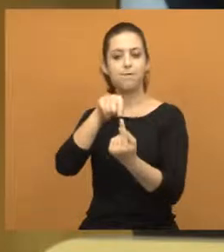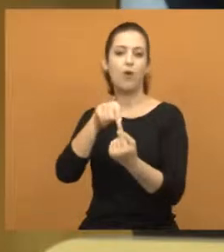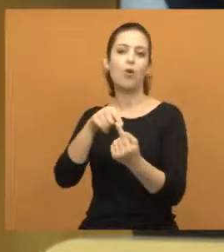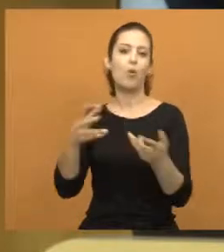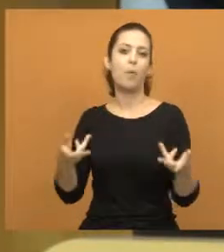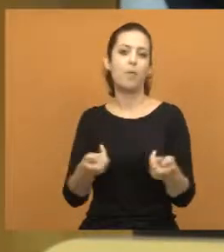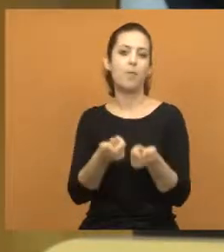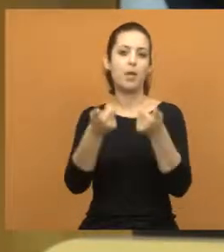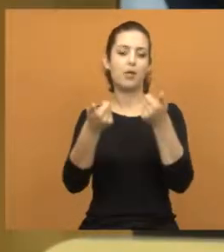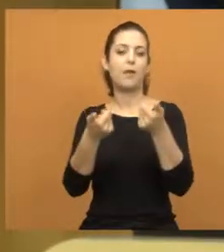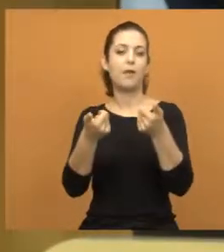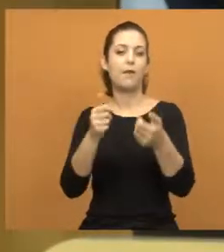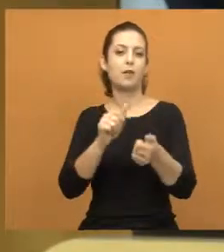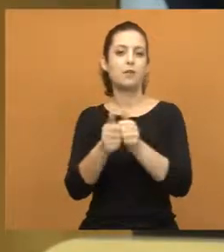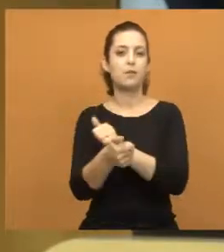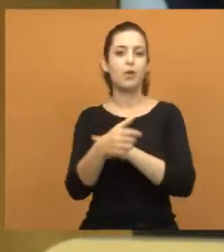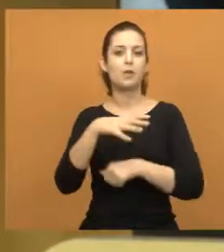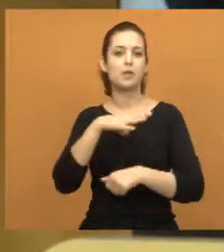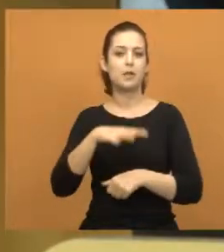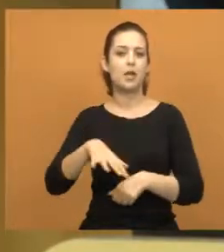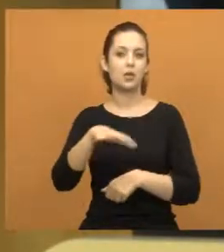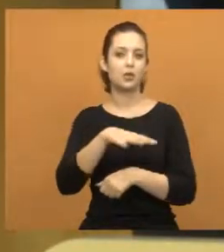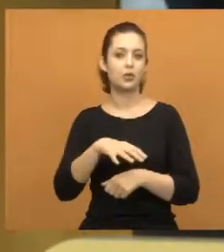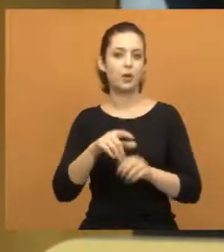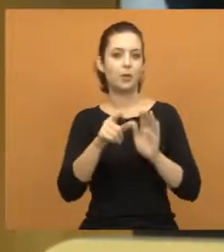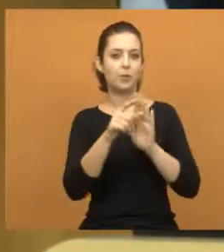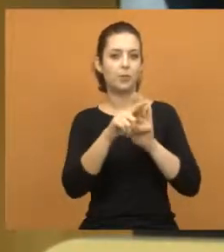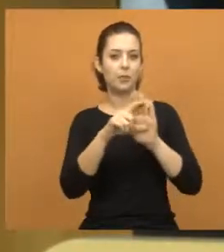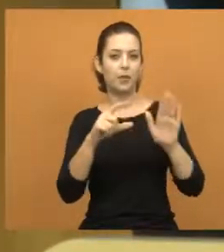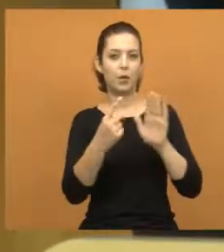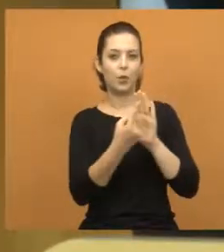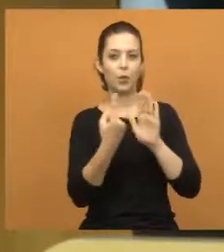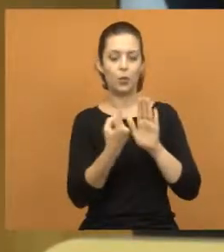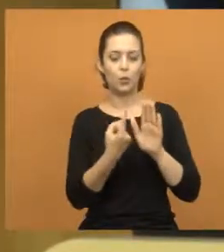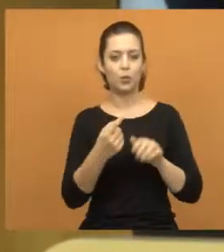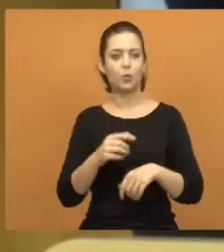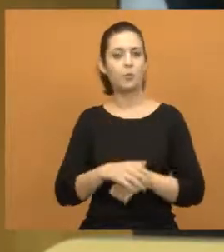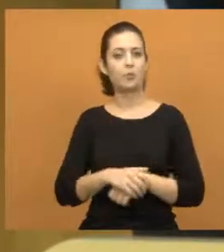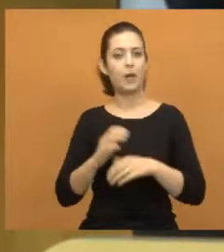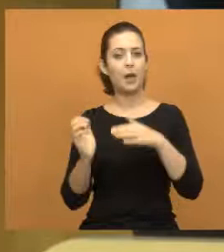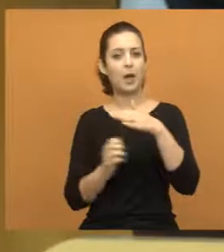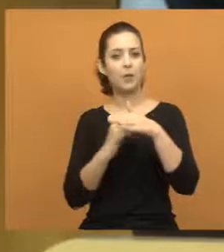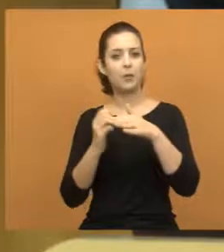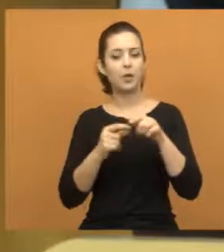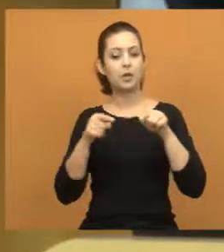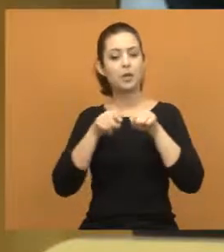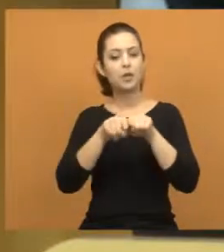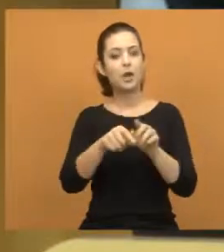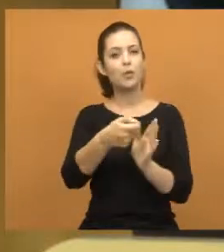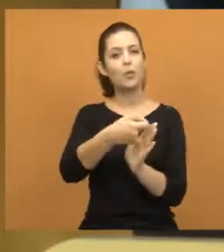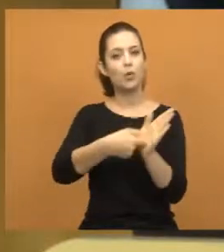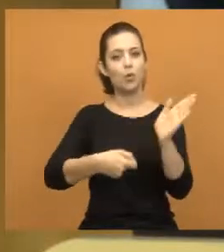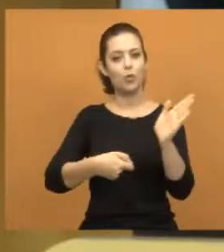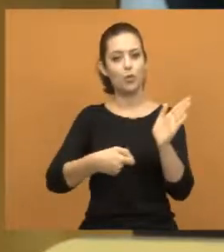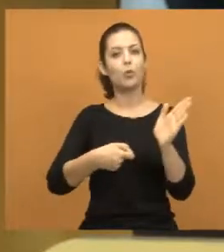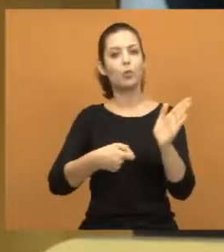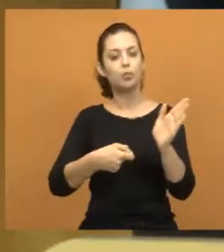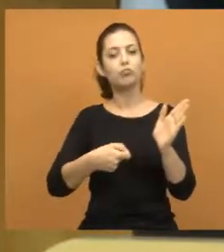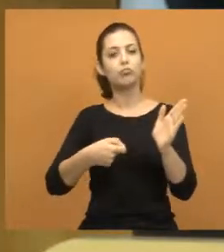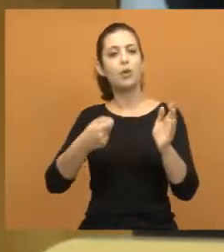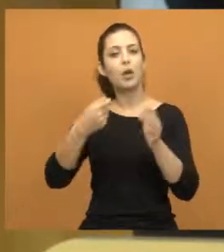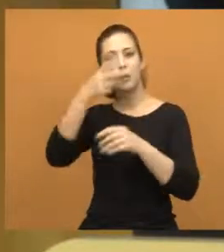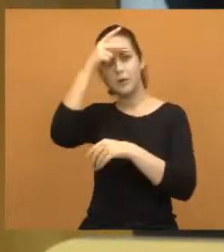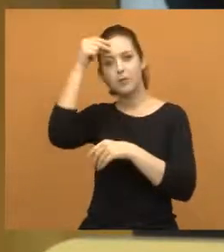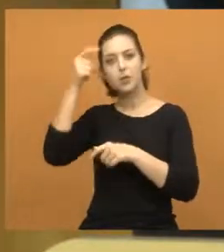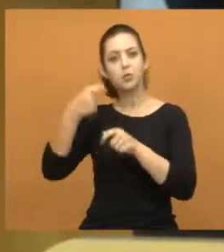o esporte e lazer municipais. Parágrafo único. As pessoas jurídicas firmarão termo de parceria com o Poder